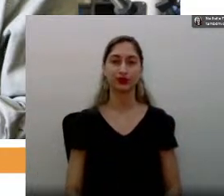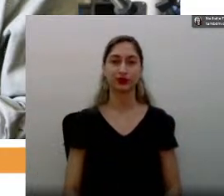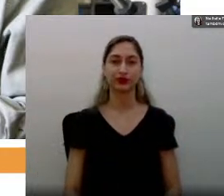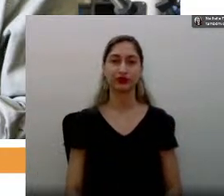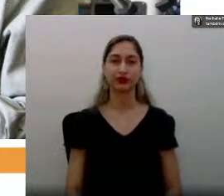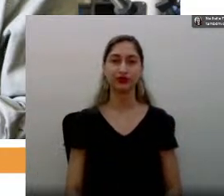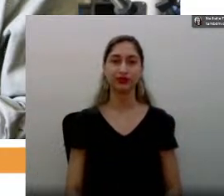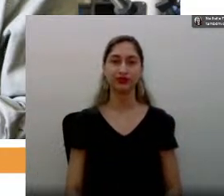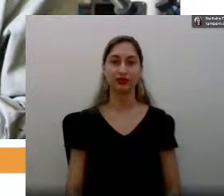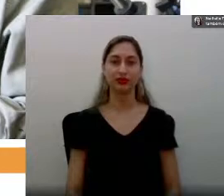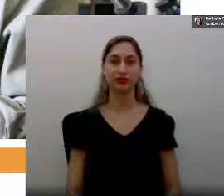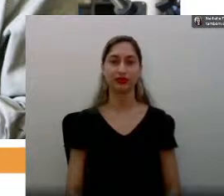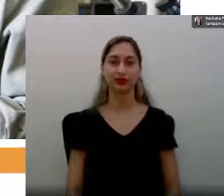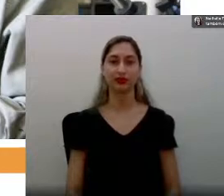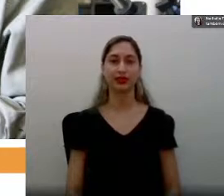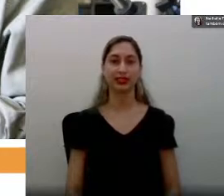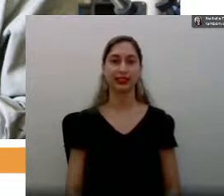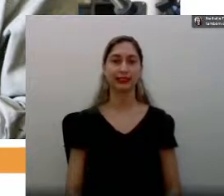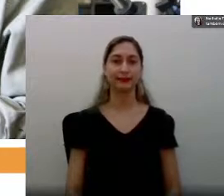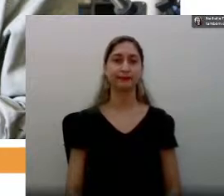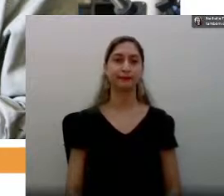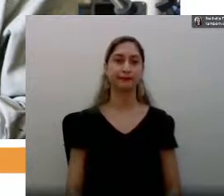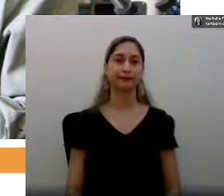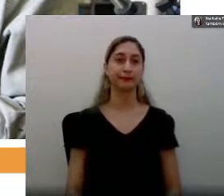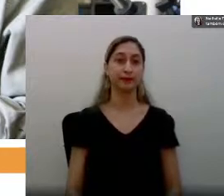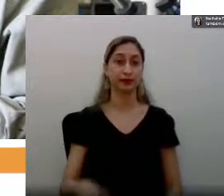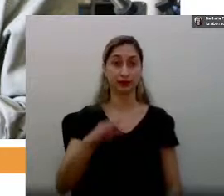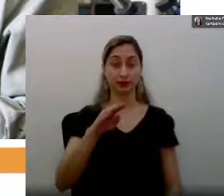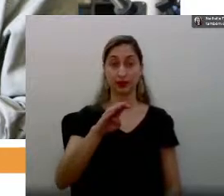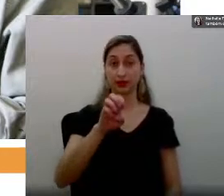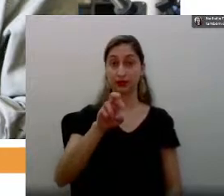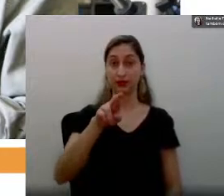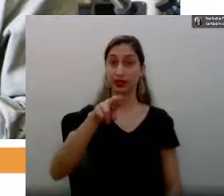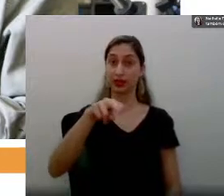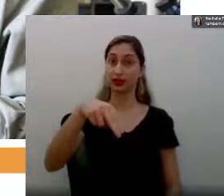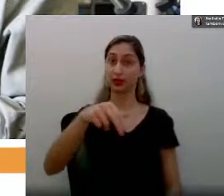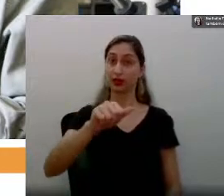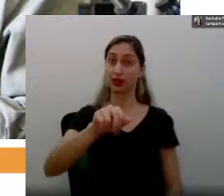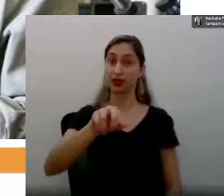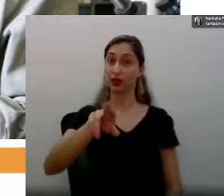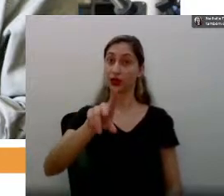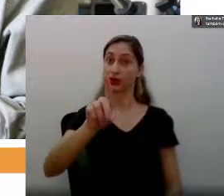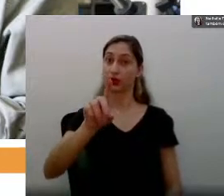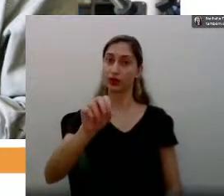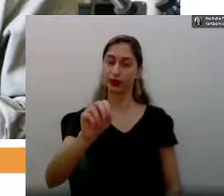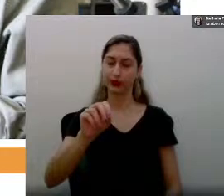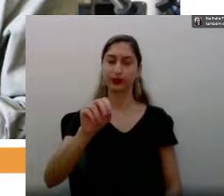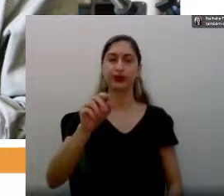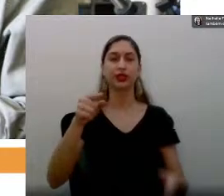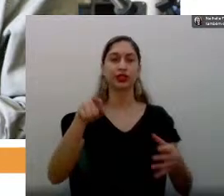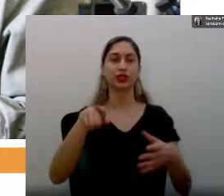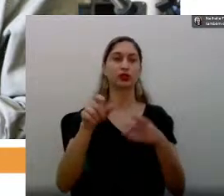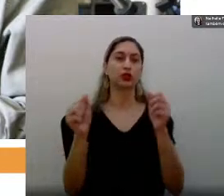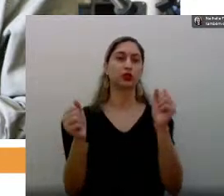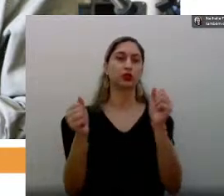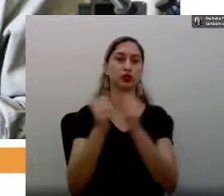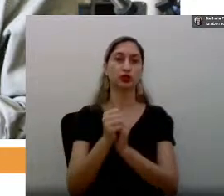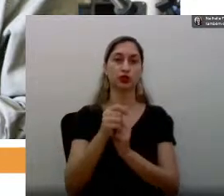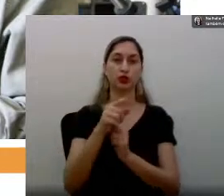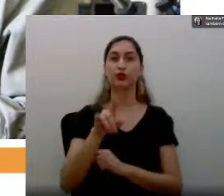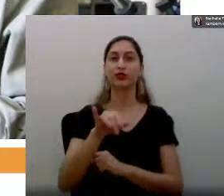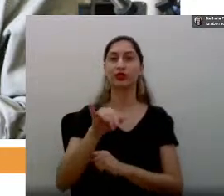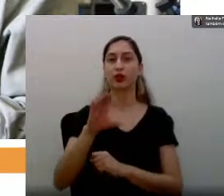falo mais sobre essas pessoas mas eu gosto de colocar o Bernardo vida porque ele é um cara que tava junto com ricota né como a gente tá aqui contando a história da